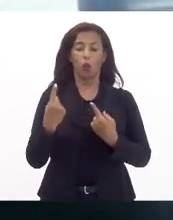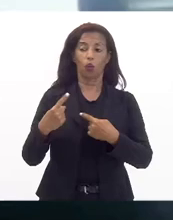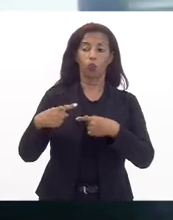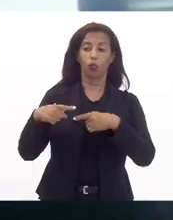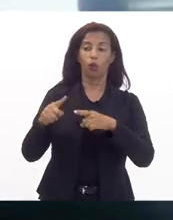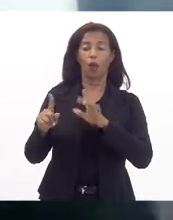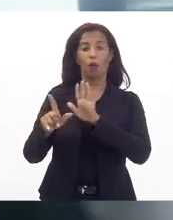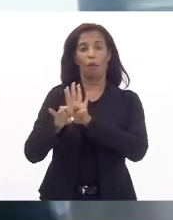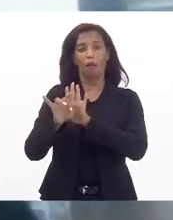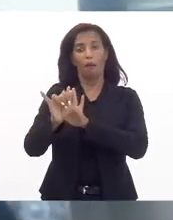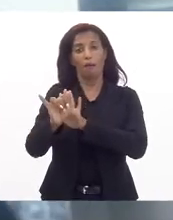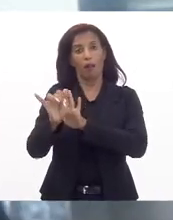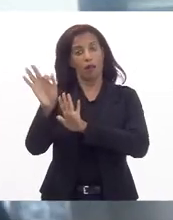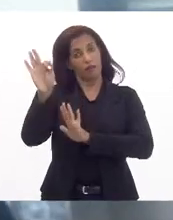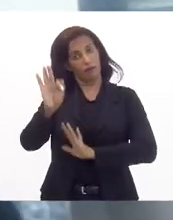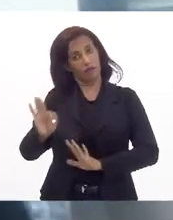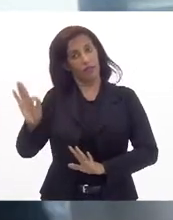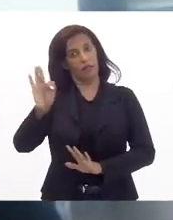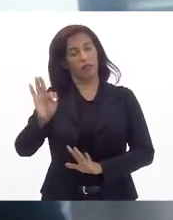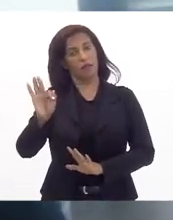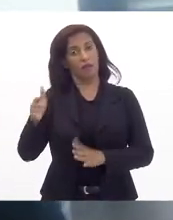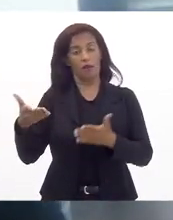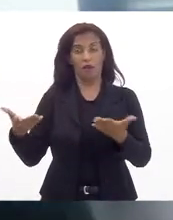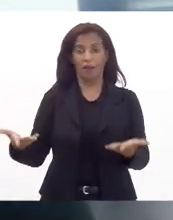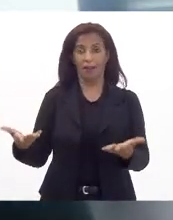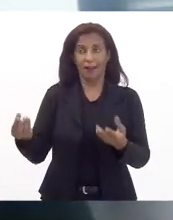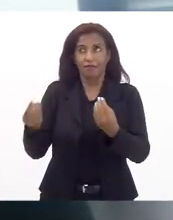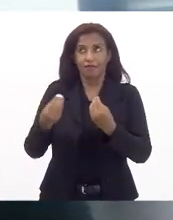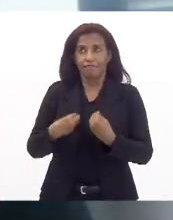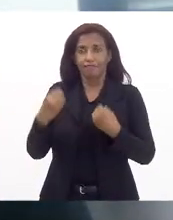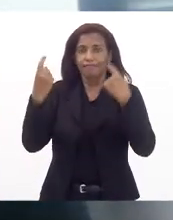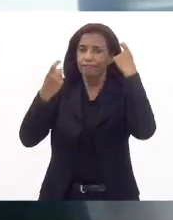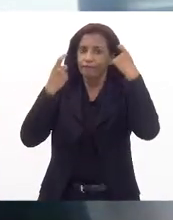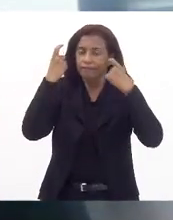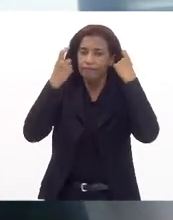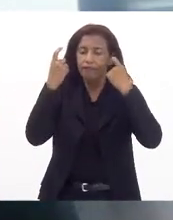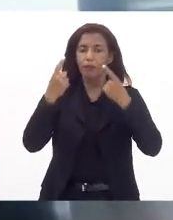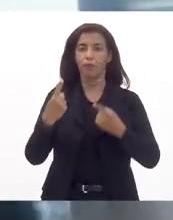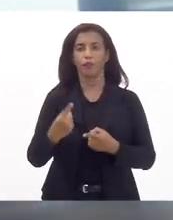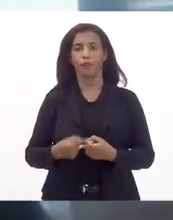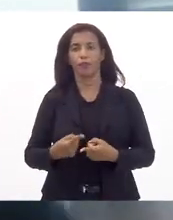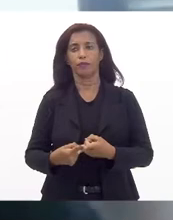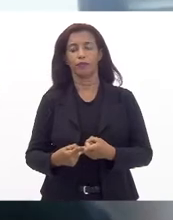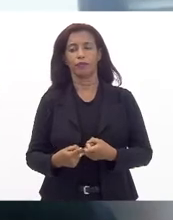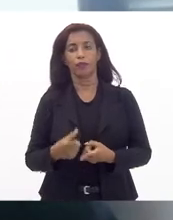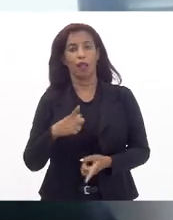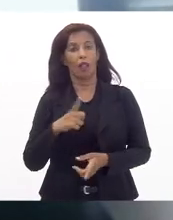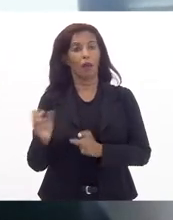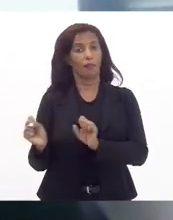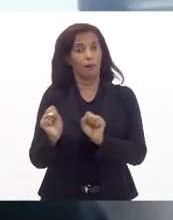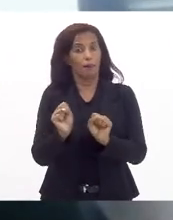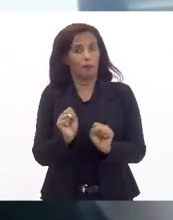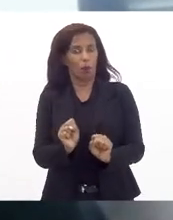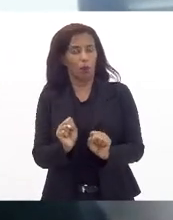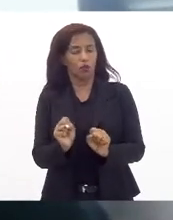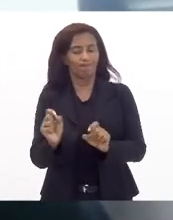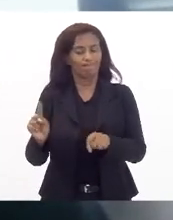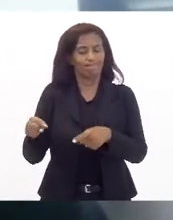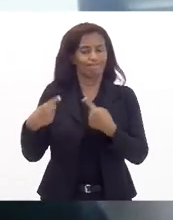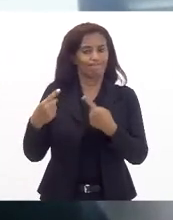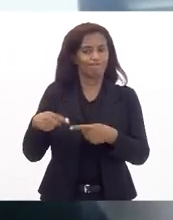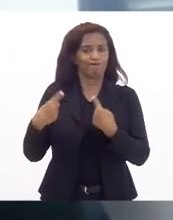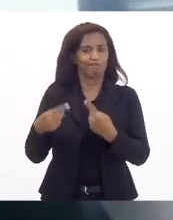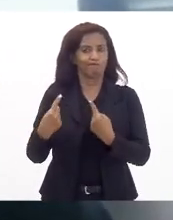uma lei federal é claro que ela não te preocupa porque ela pode implicar